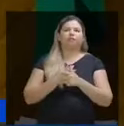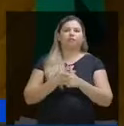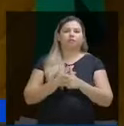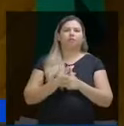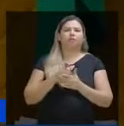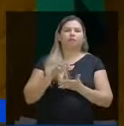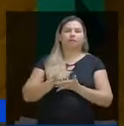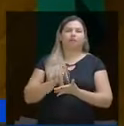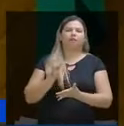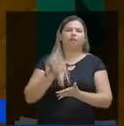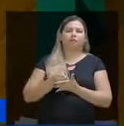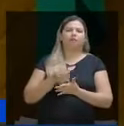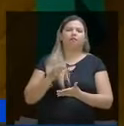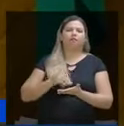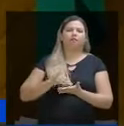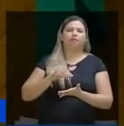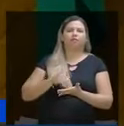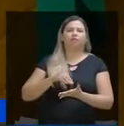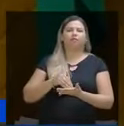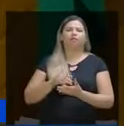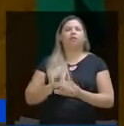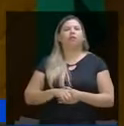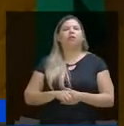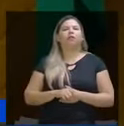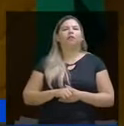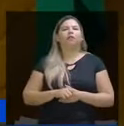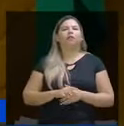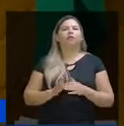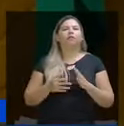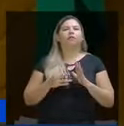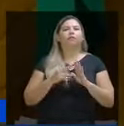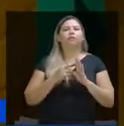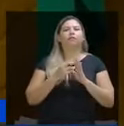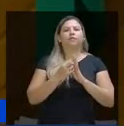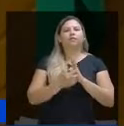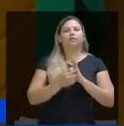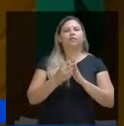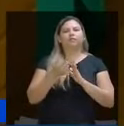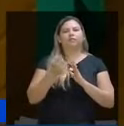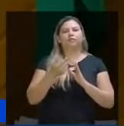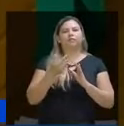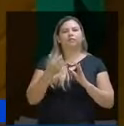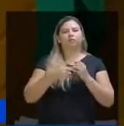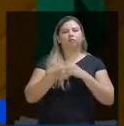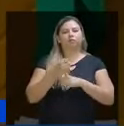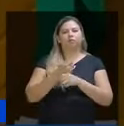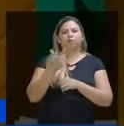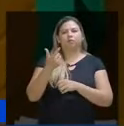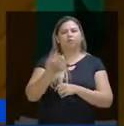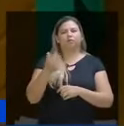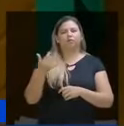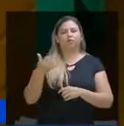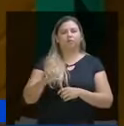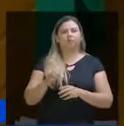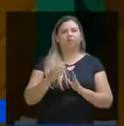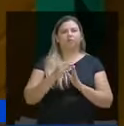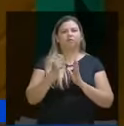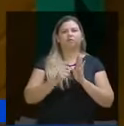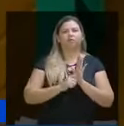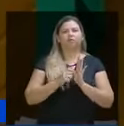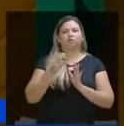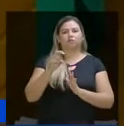pelo advogado e consta no recurso, a Resolução 23.709 de 2019 do TSE, no artigo